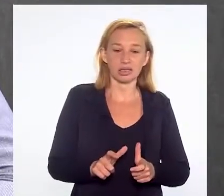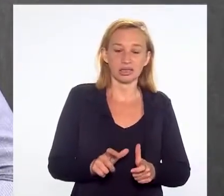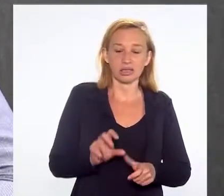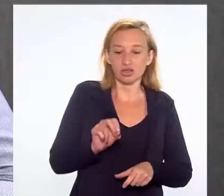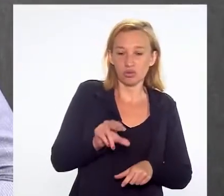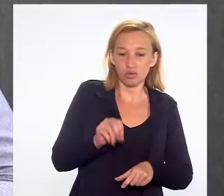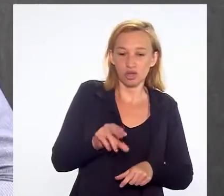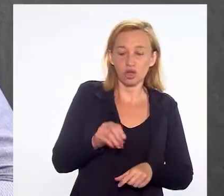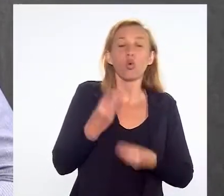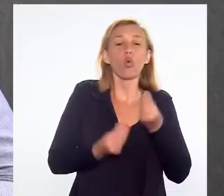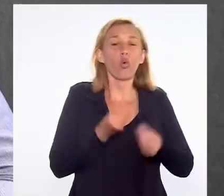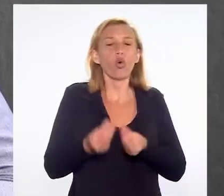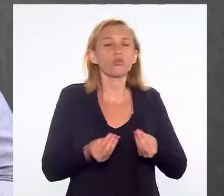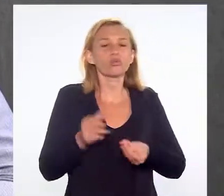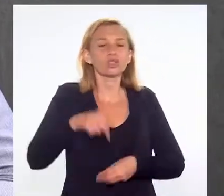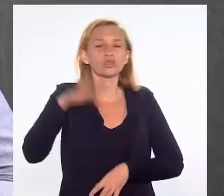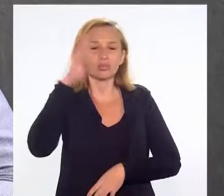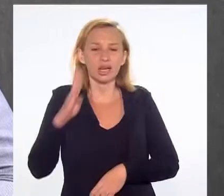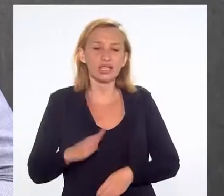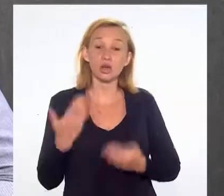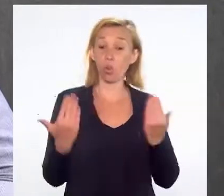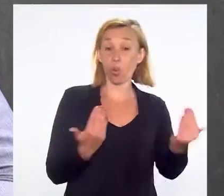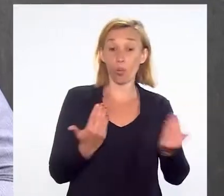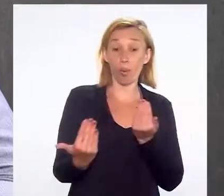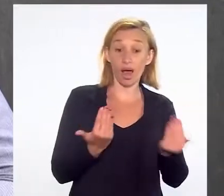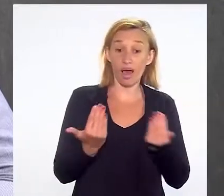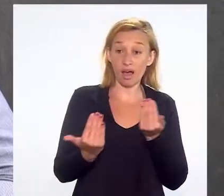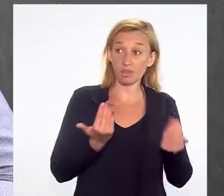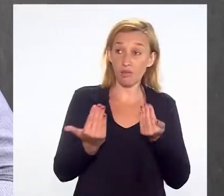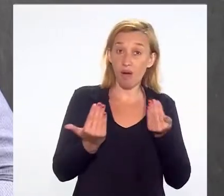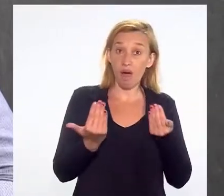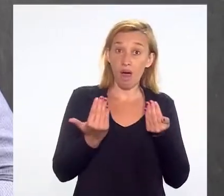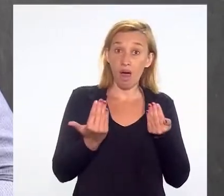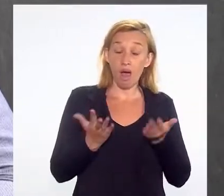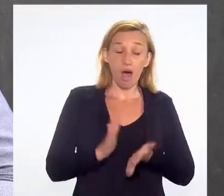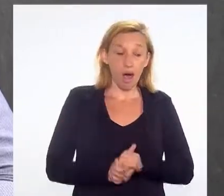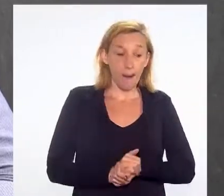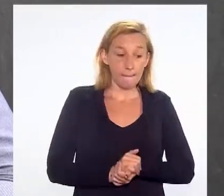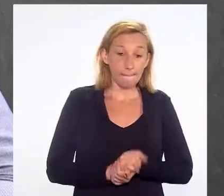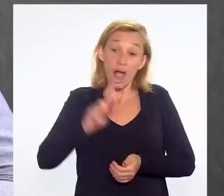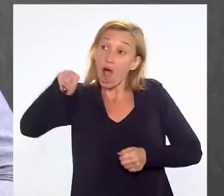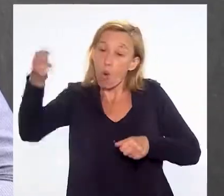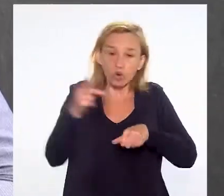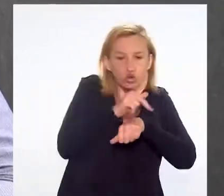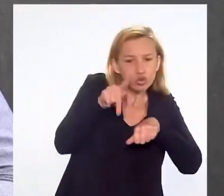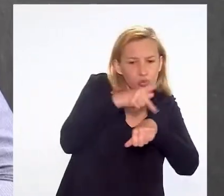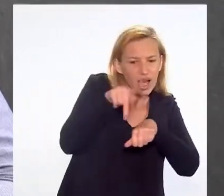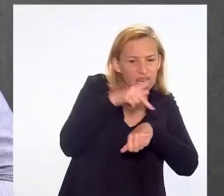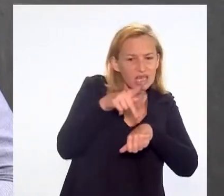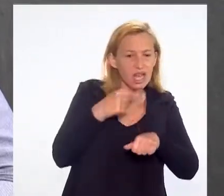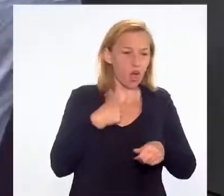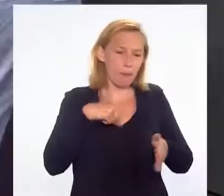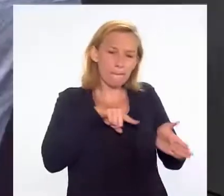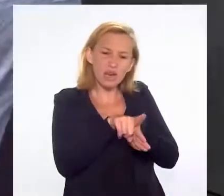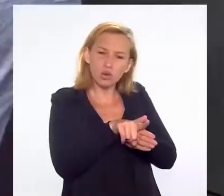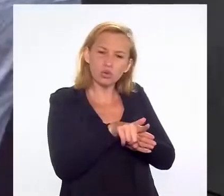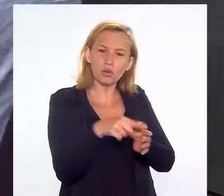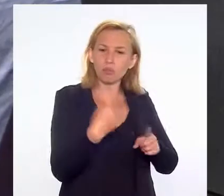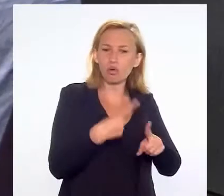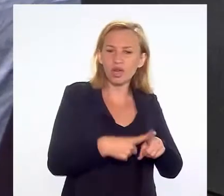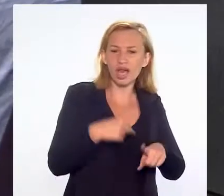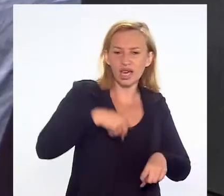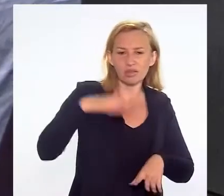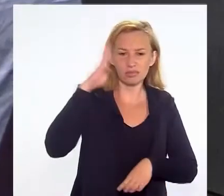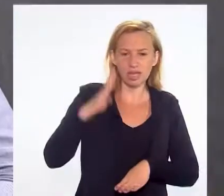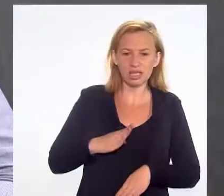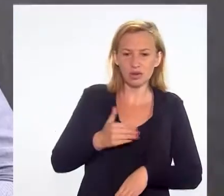De se fazer o sequenciamento do vírus, né? Como isso é feito no Brasil comparado enfim, a outros países?